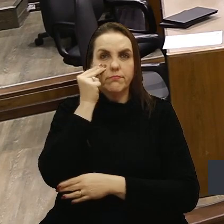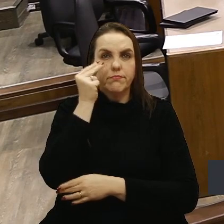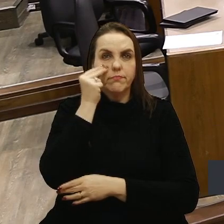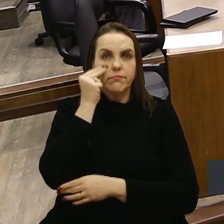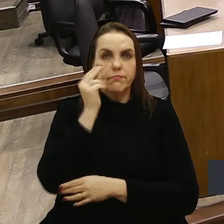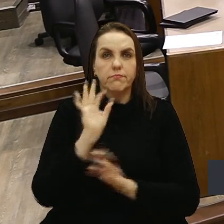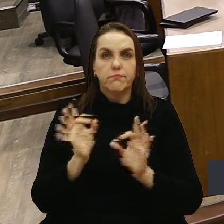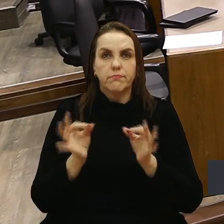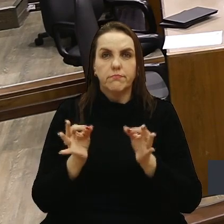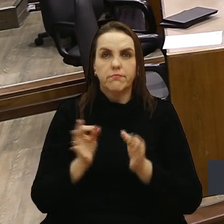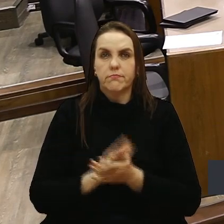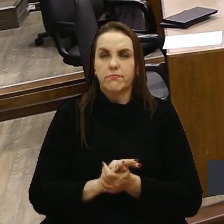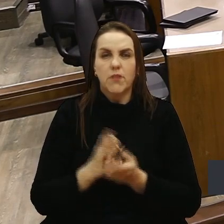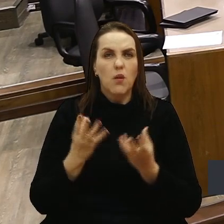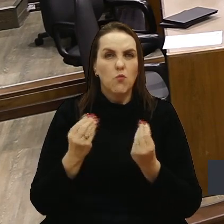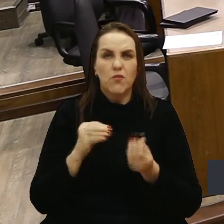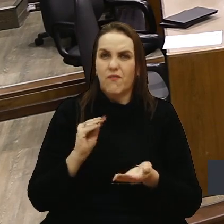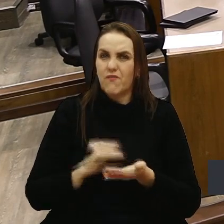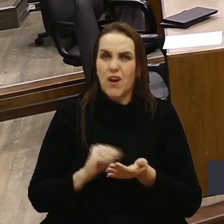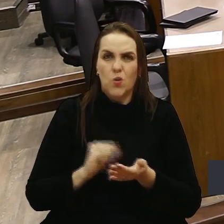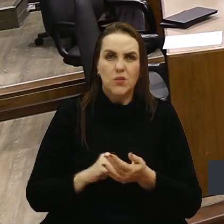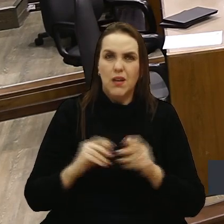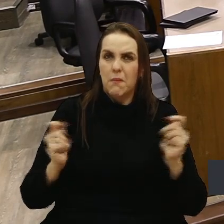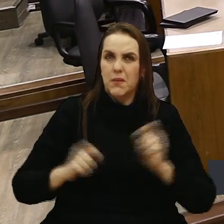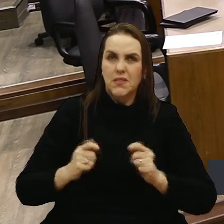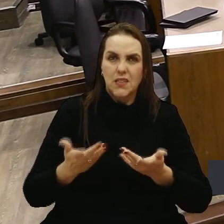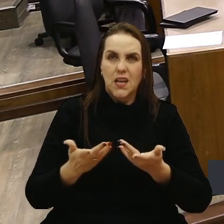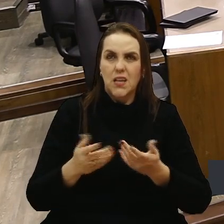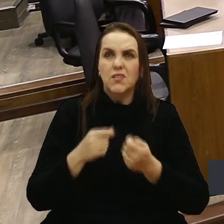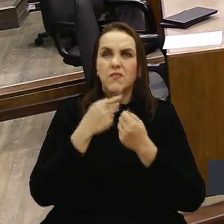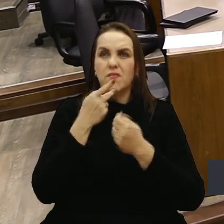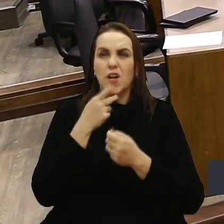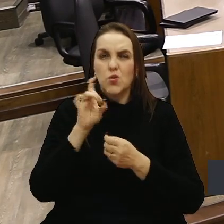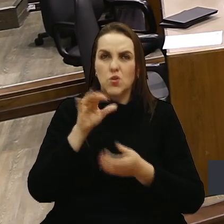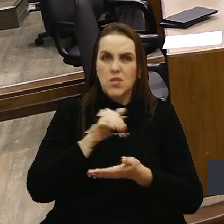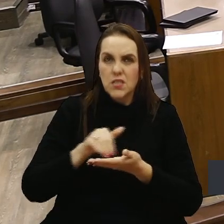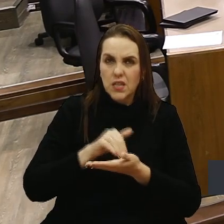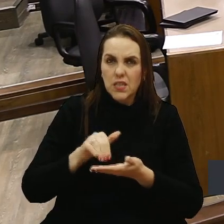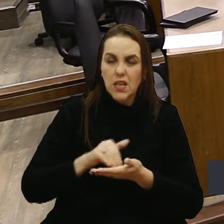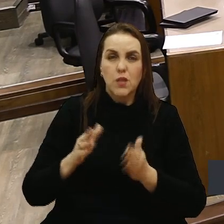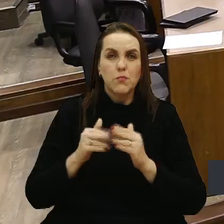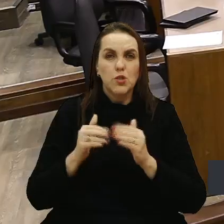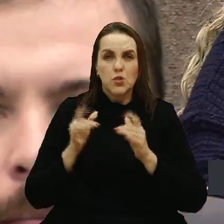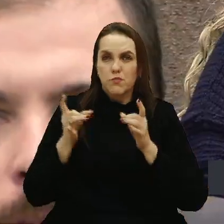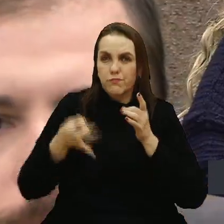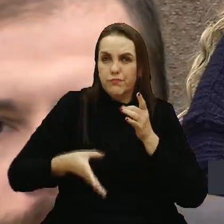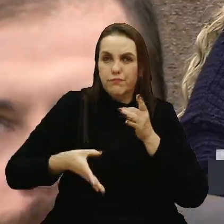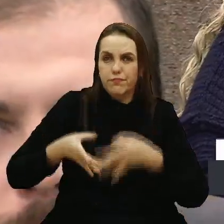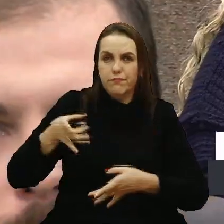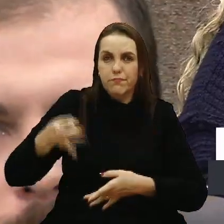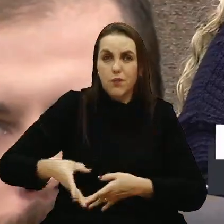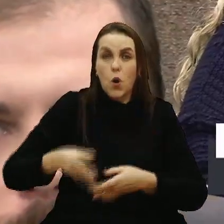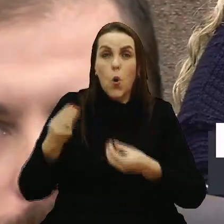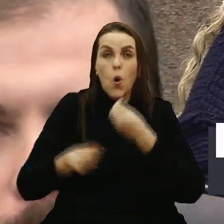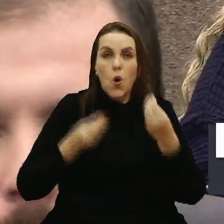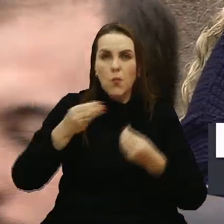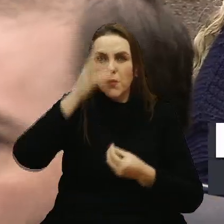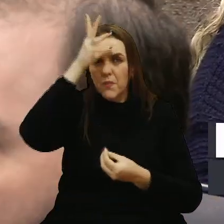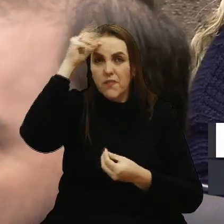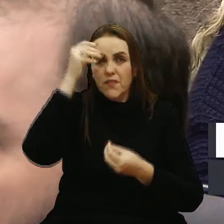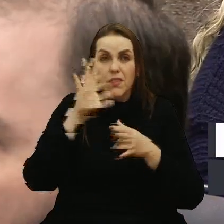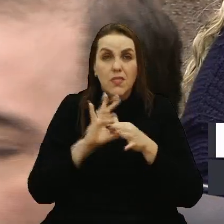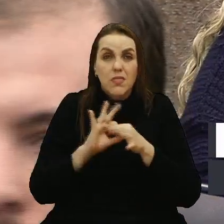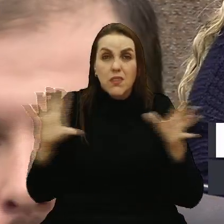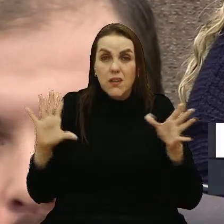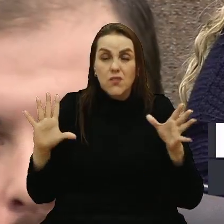muita incompetência e eu não falo somente dos secretários que pediram a exoneração, eu falo como que o prefeito deixa